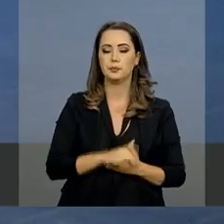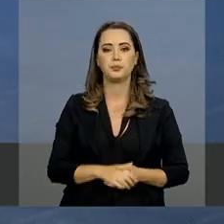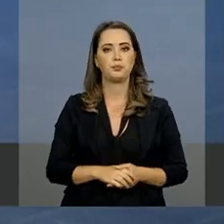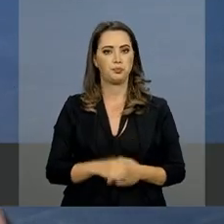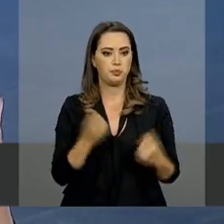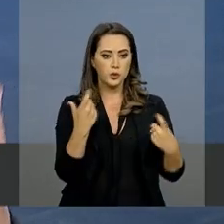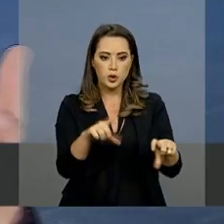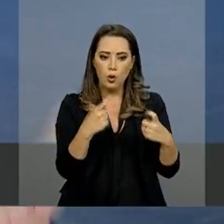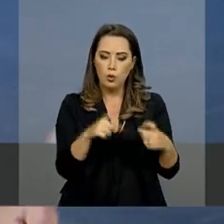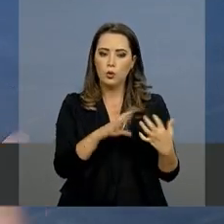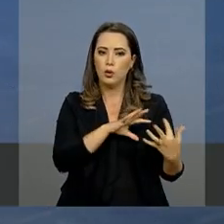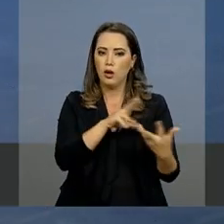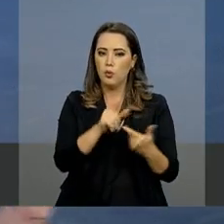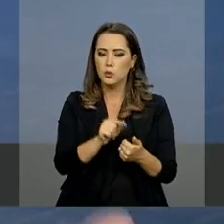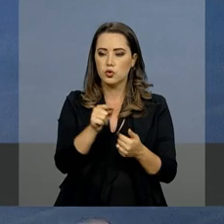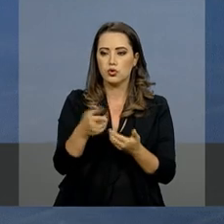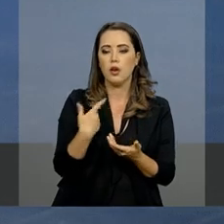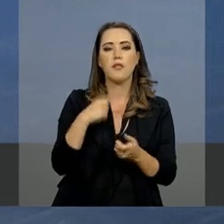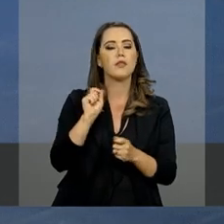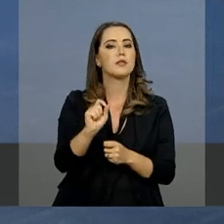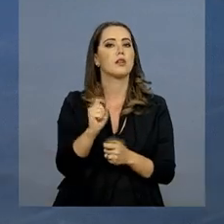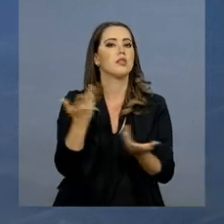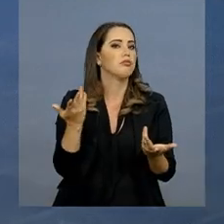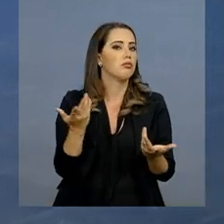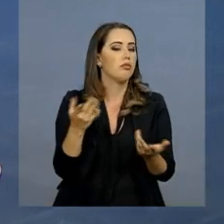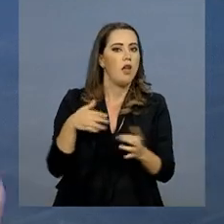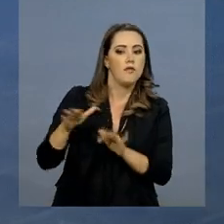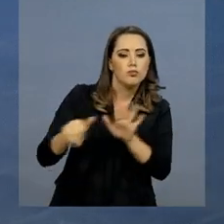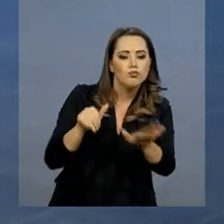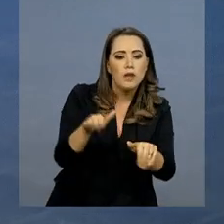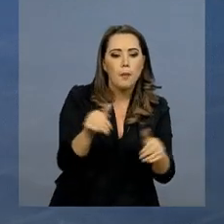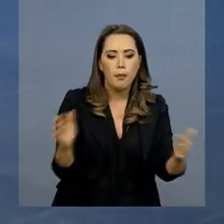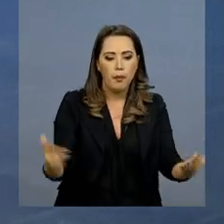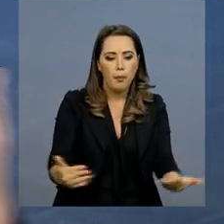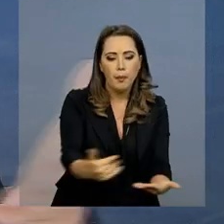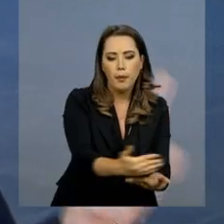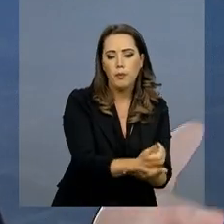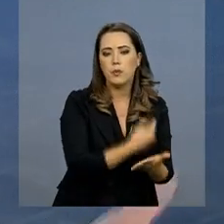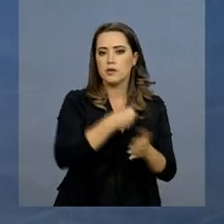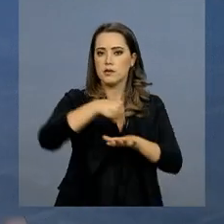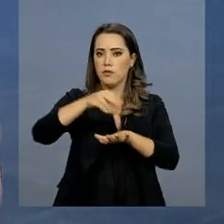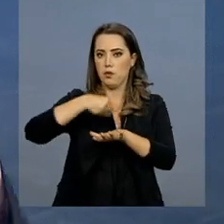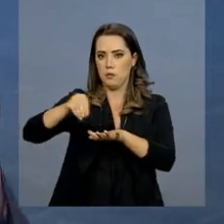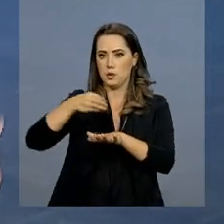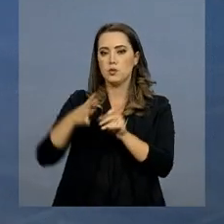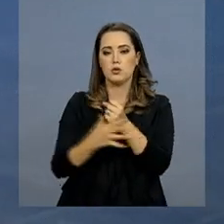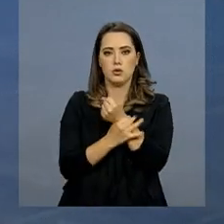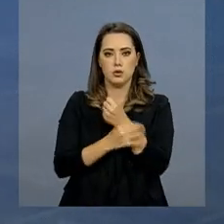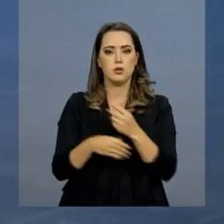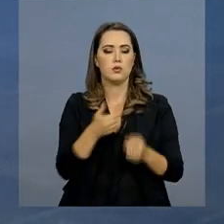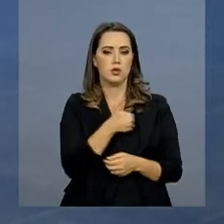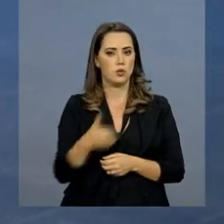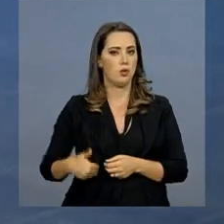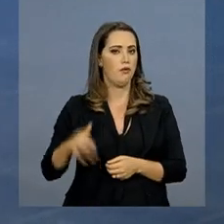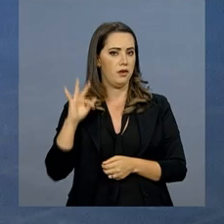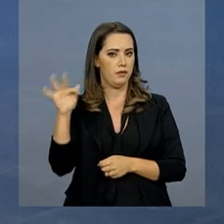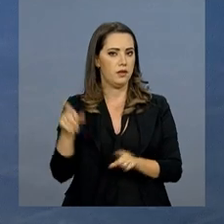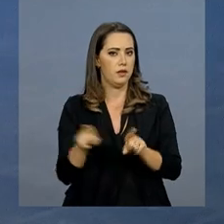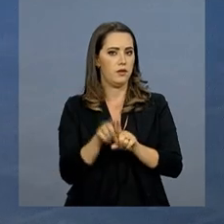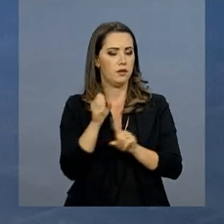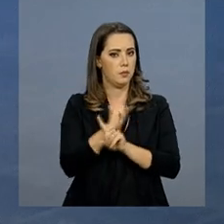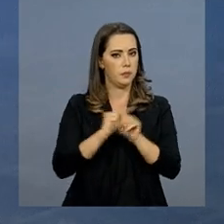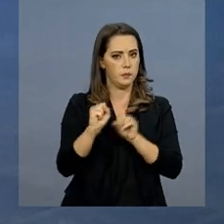vai produzir coletar e analisar os dados de segurança divulgados pelos órgãos do governo federal e também a